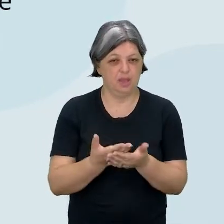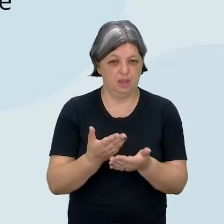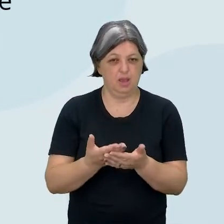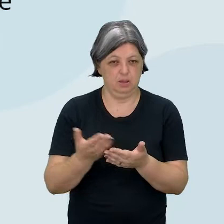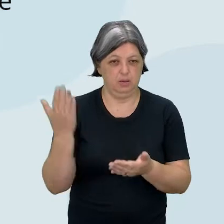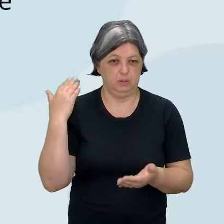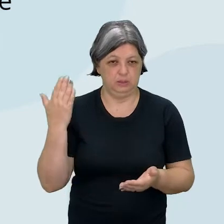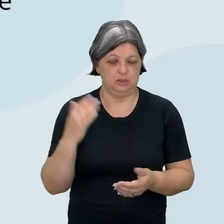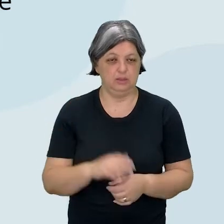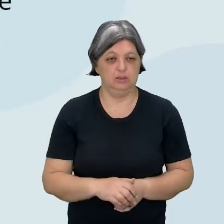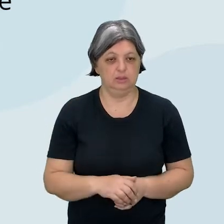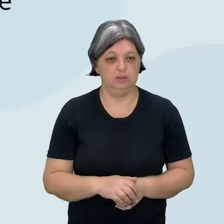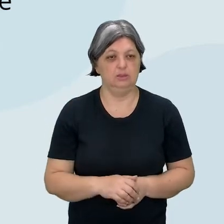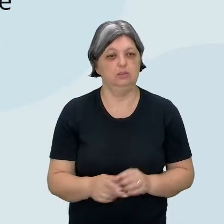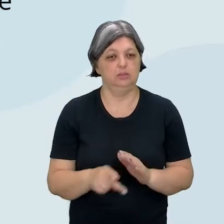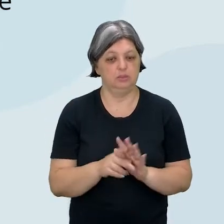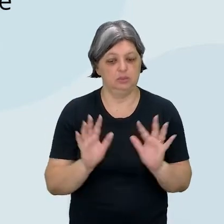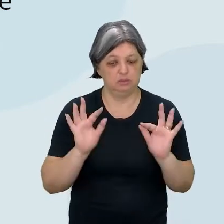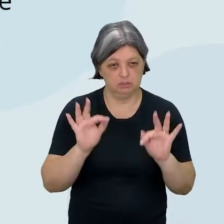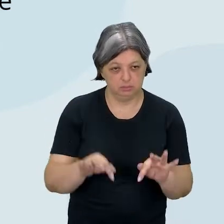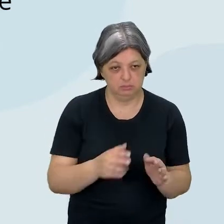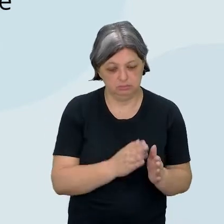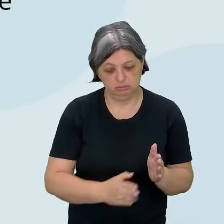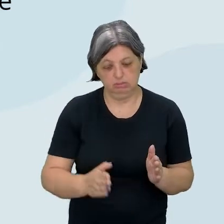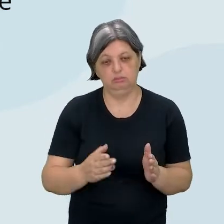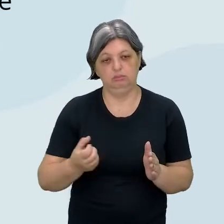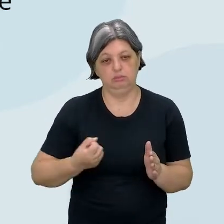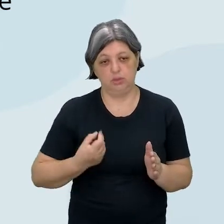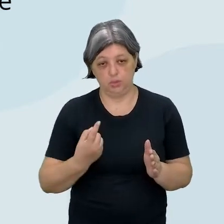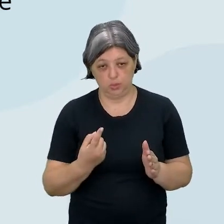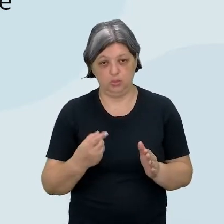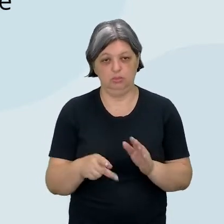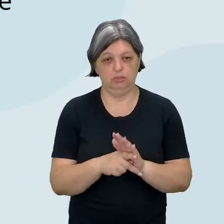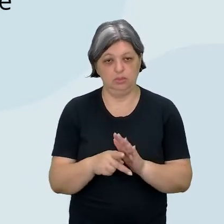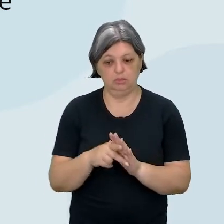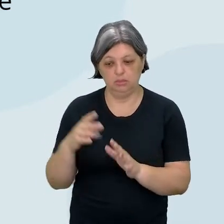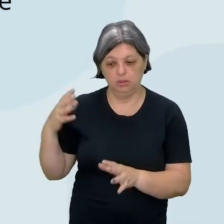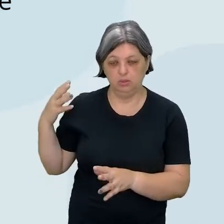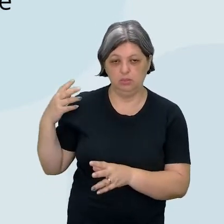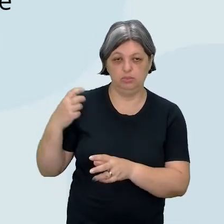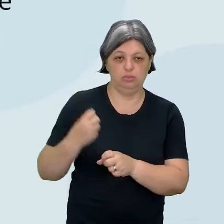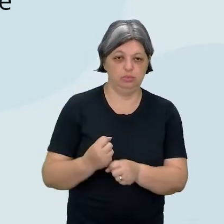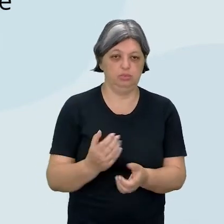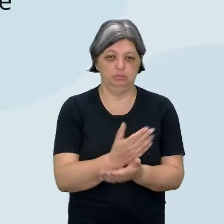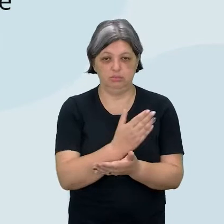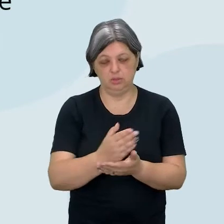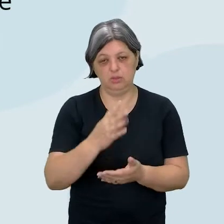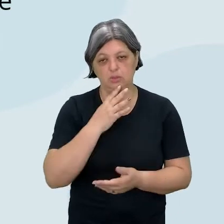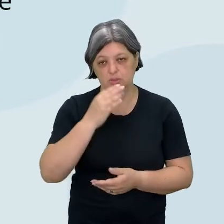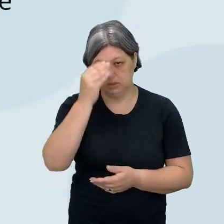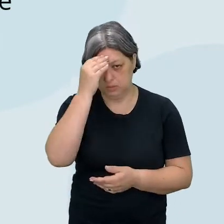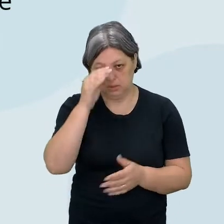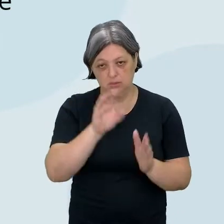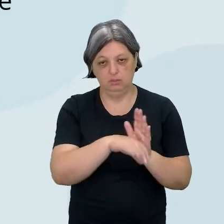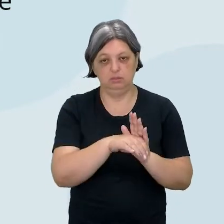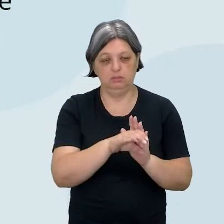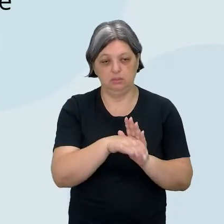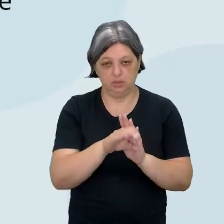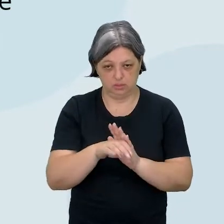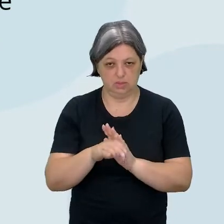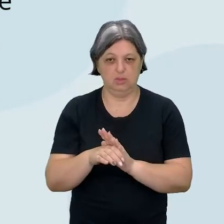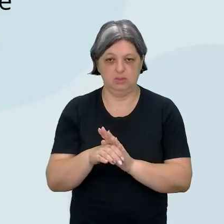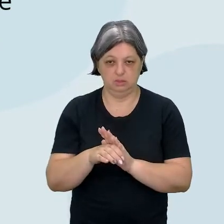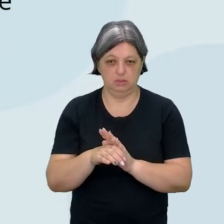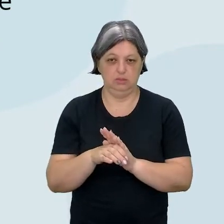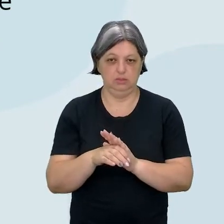viu a respeito da sistematização 1. Então, a gente fez a retomada de alguns conhecimentos. Dos conceitos que a gente viu, né, e